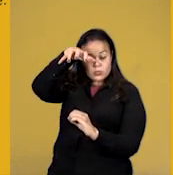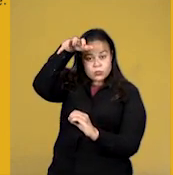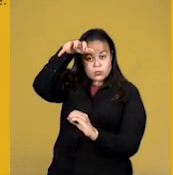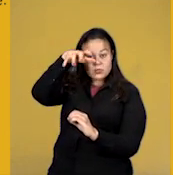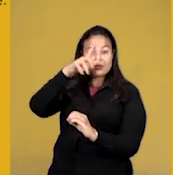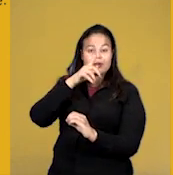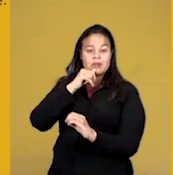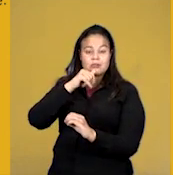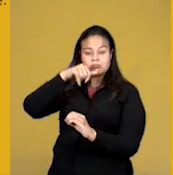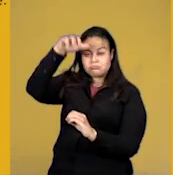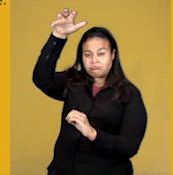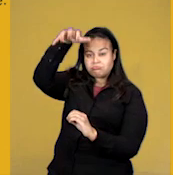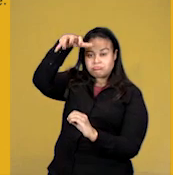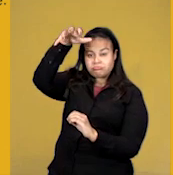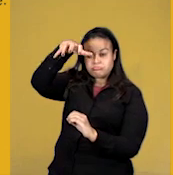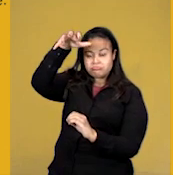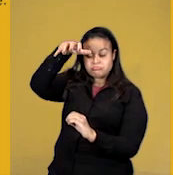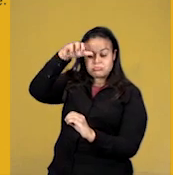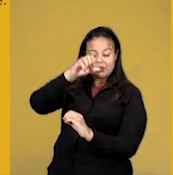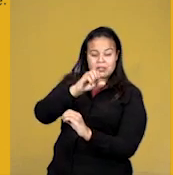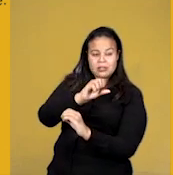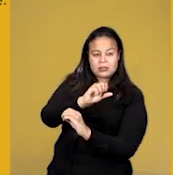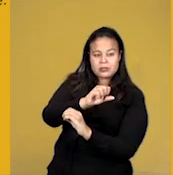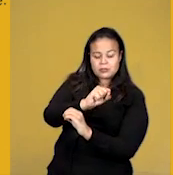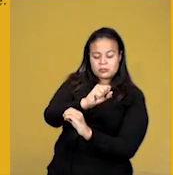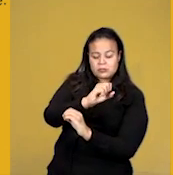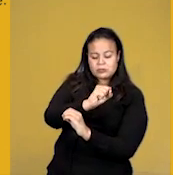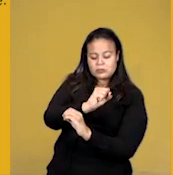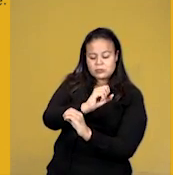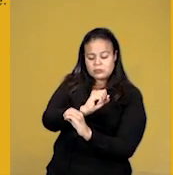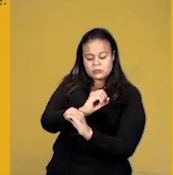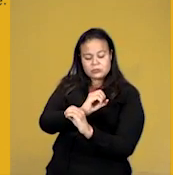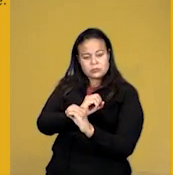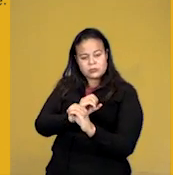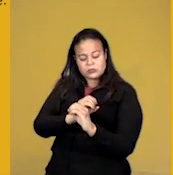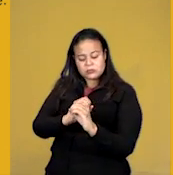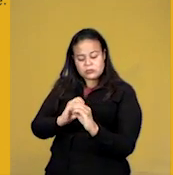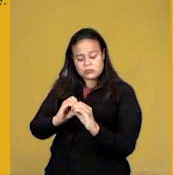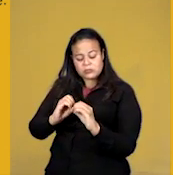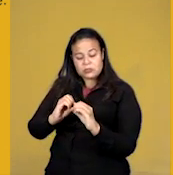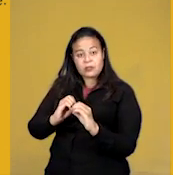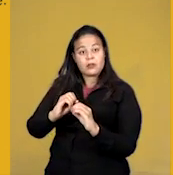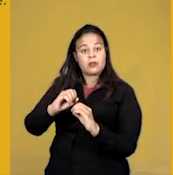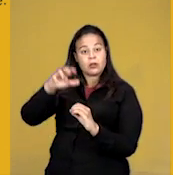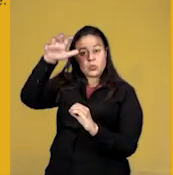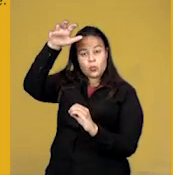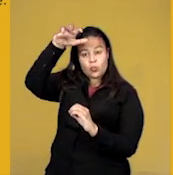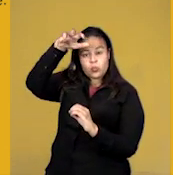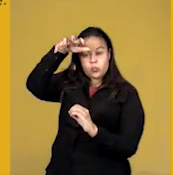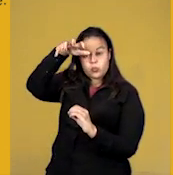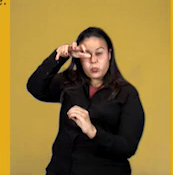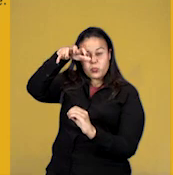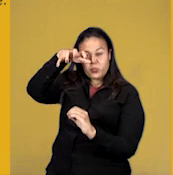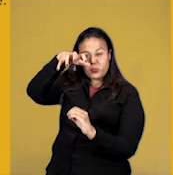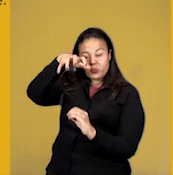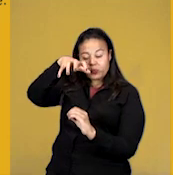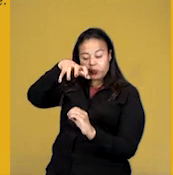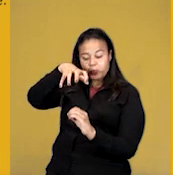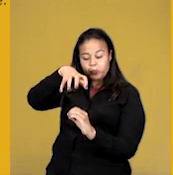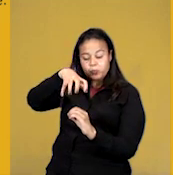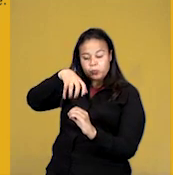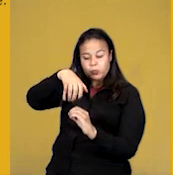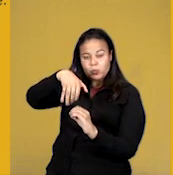sobre esse solo desprotegido, desmatado, a chuva vai infiltrar com facilidade nesse